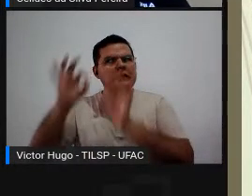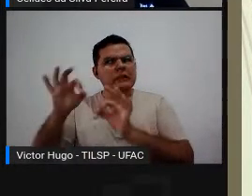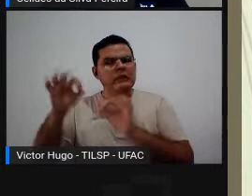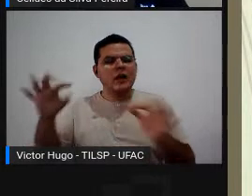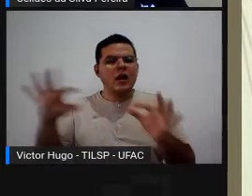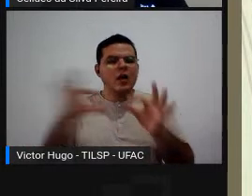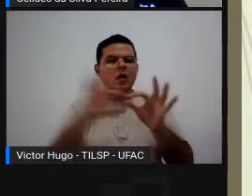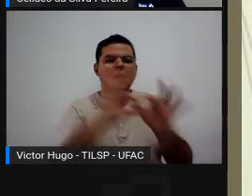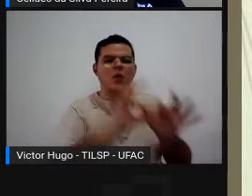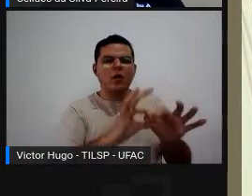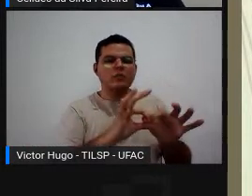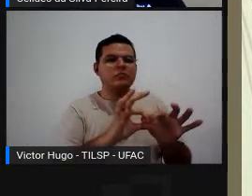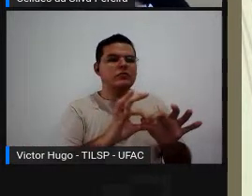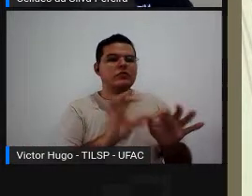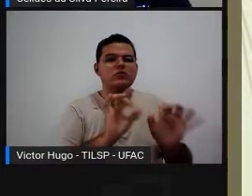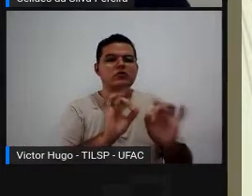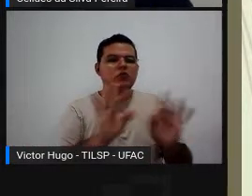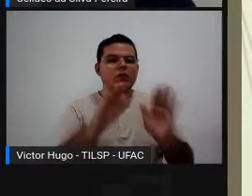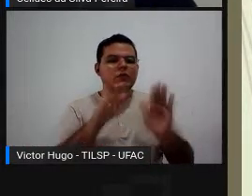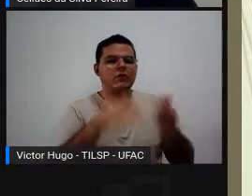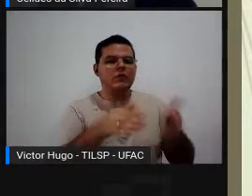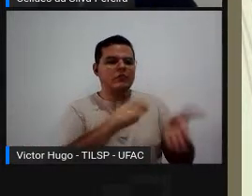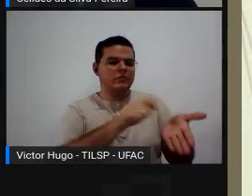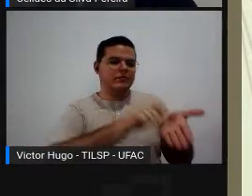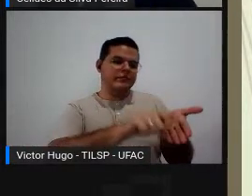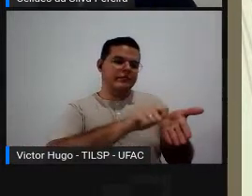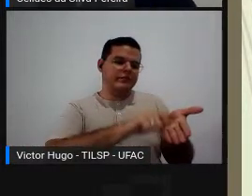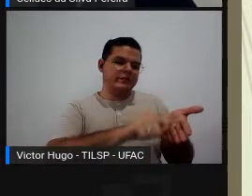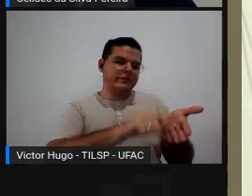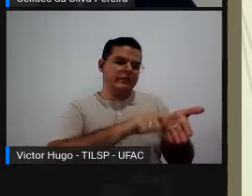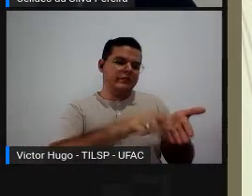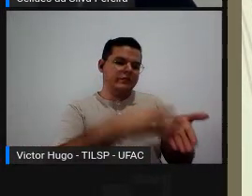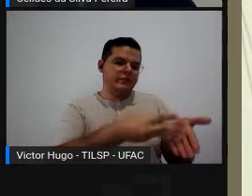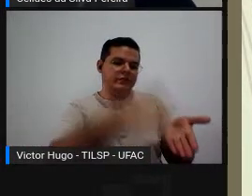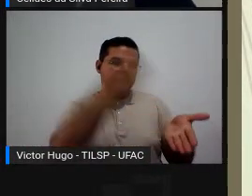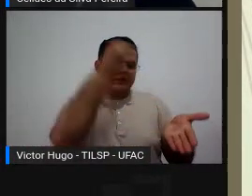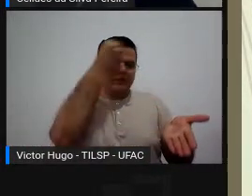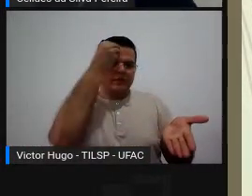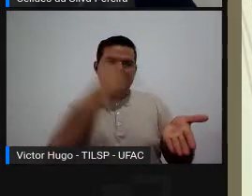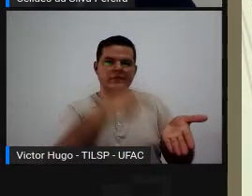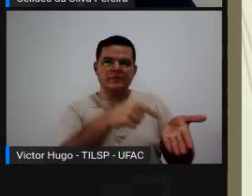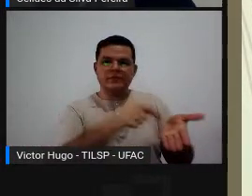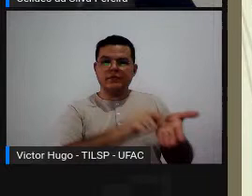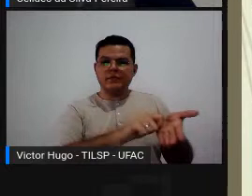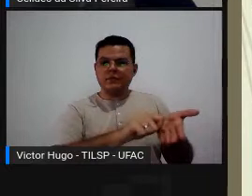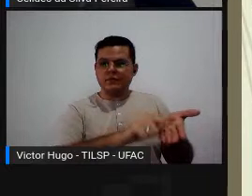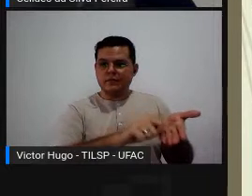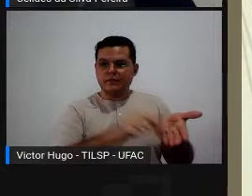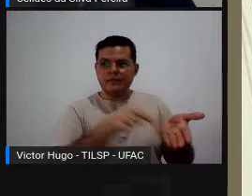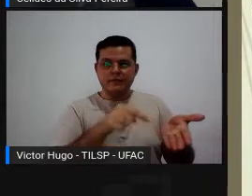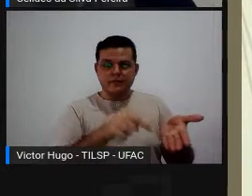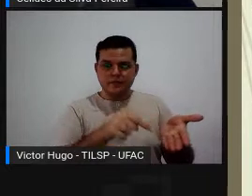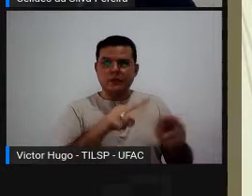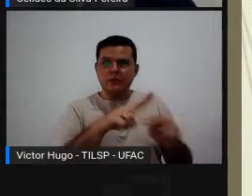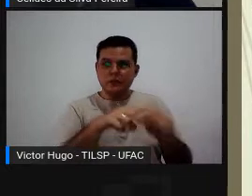à escrita, ao processo de aquisição de escrita, portanto, ao processo de escolarização.